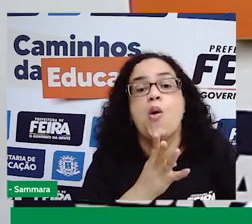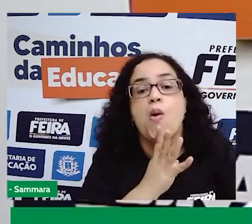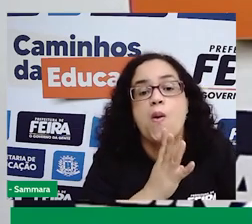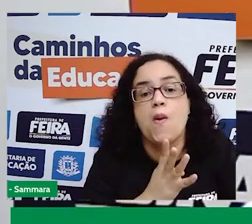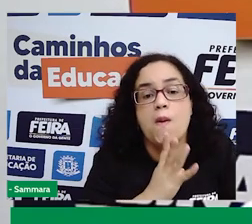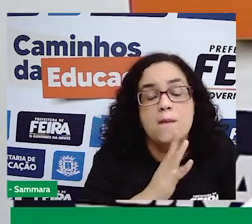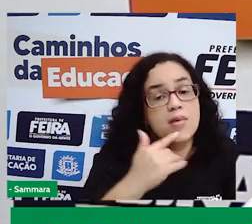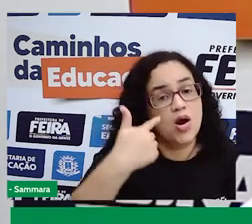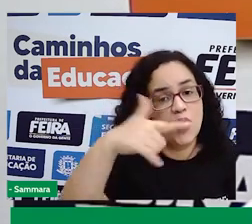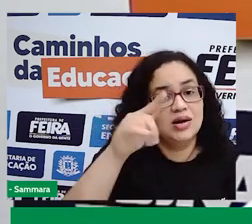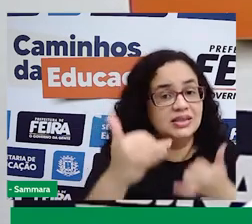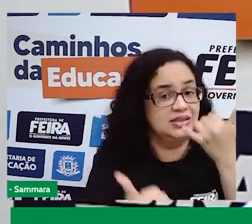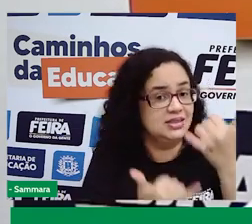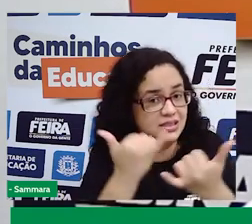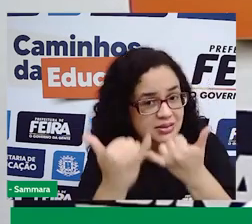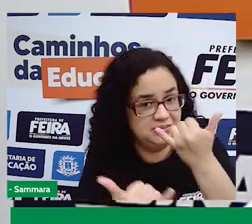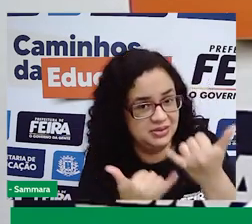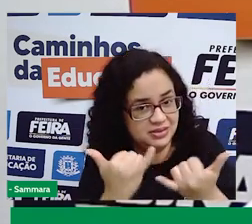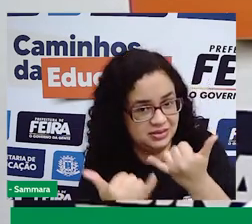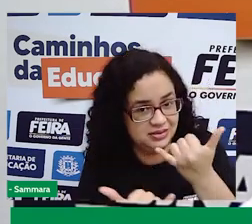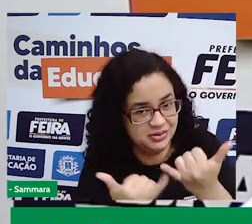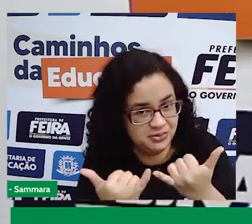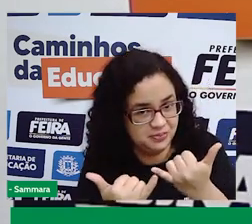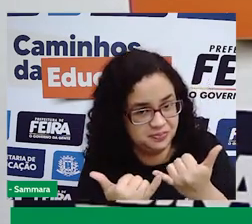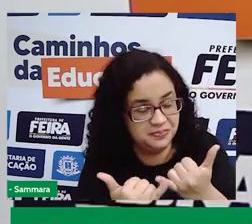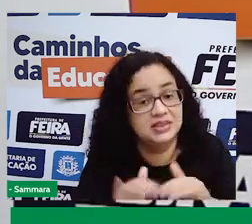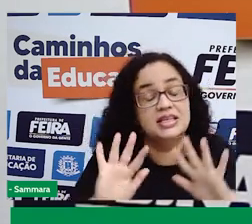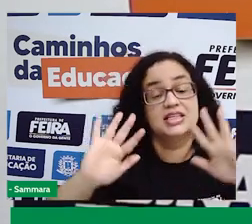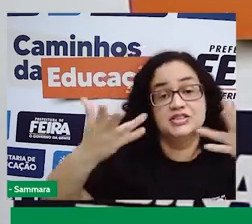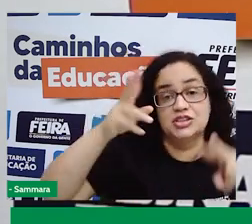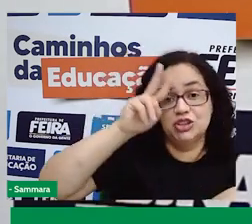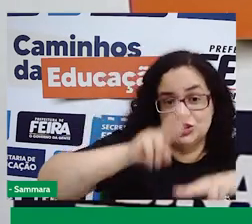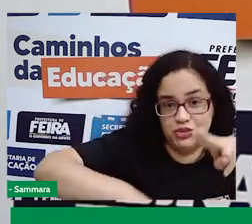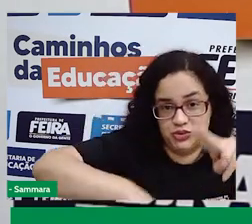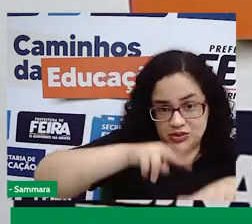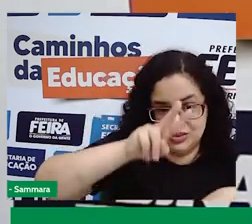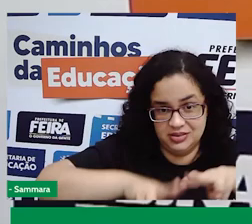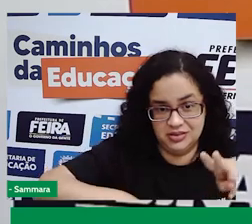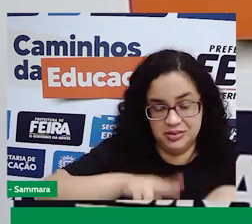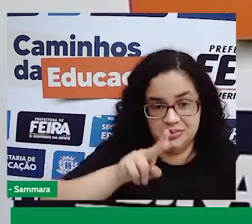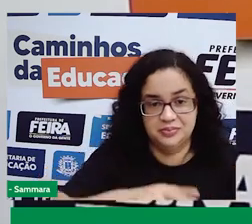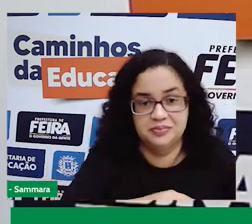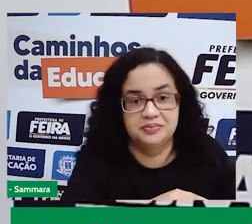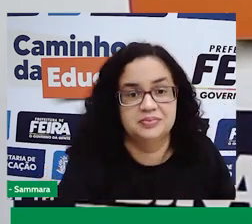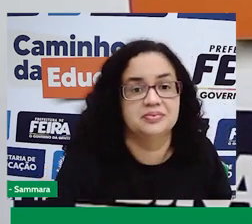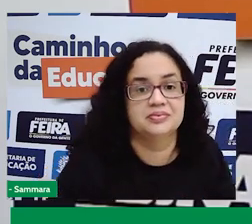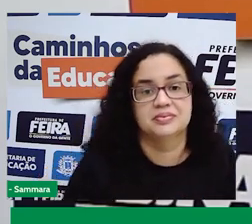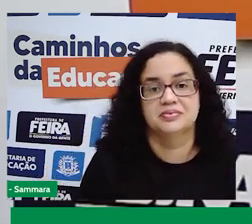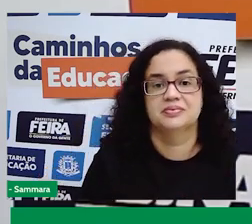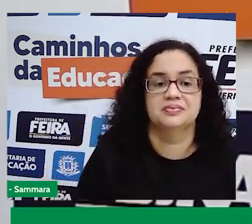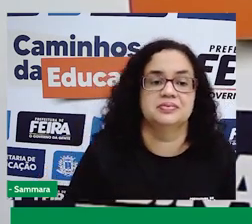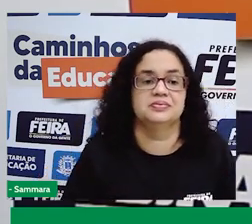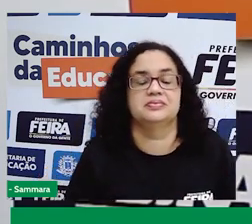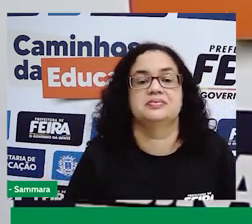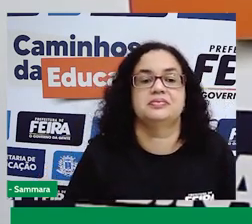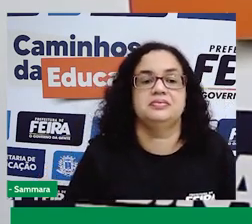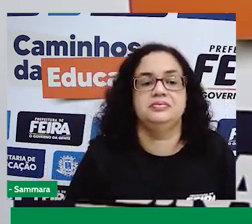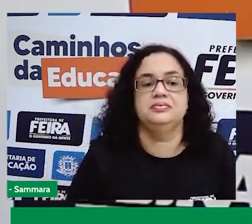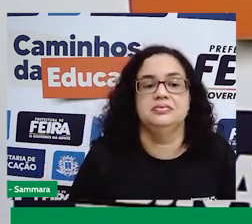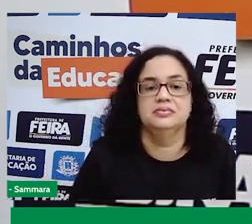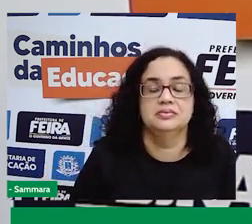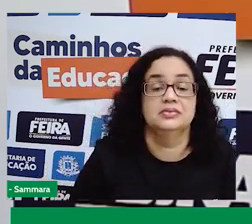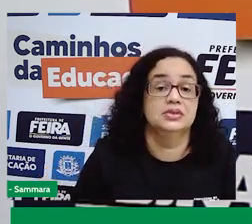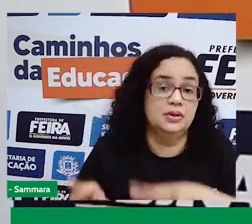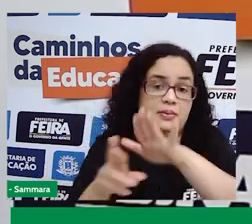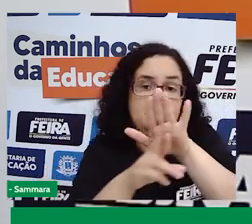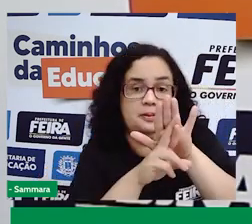outras brincadeiras típicas das festas juninas? Olhem só, aqui tem várias imagens representando aí